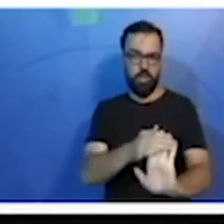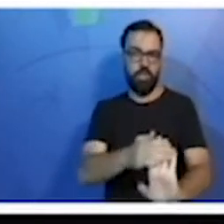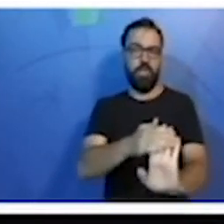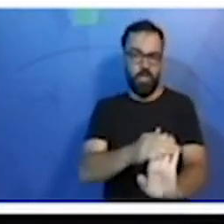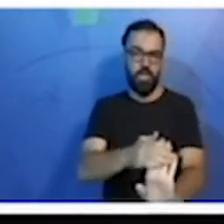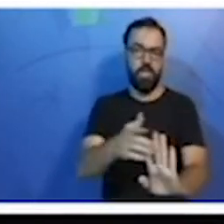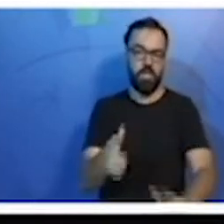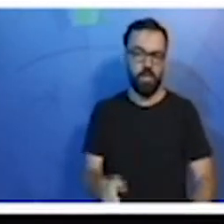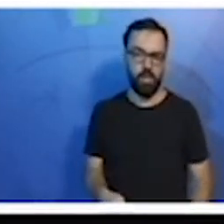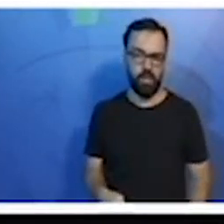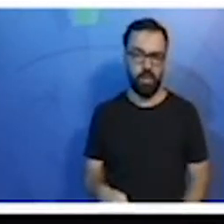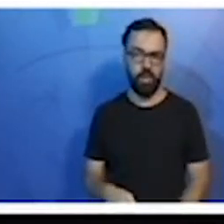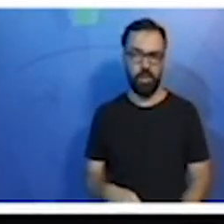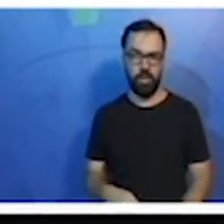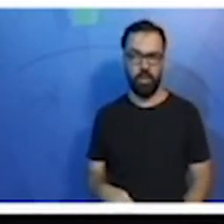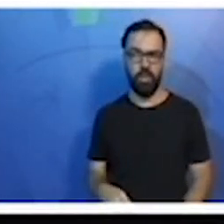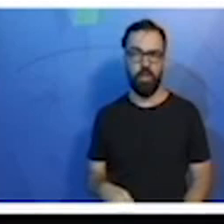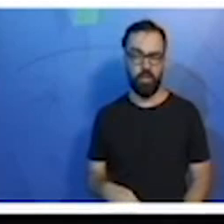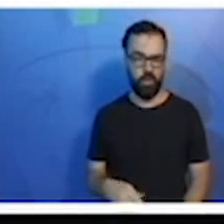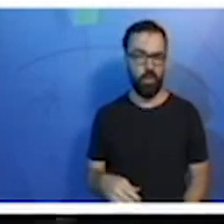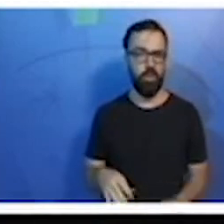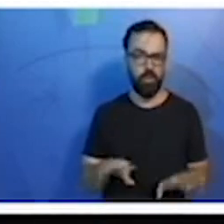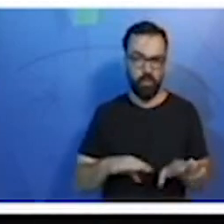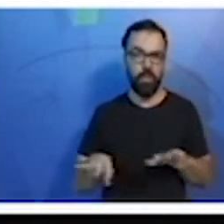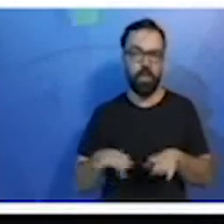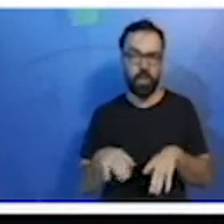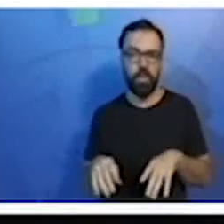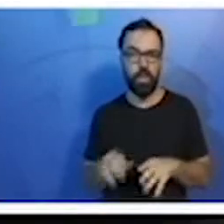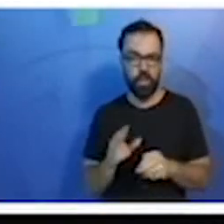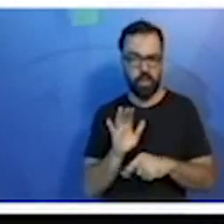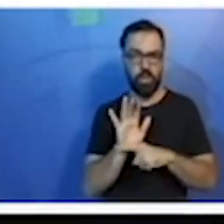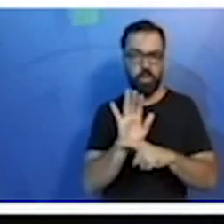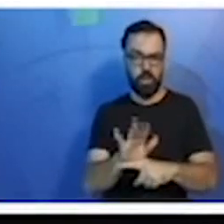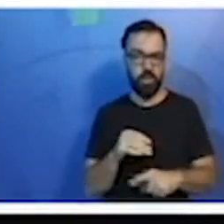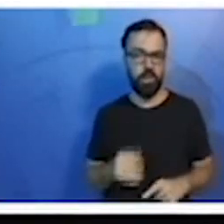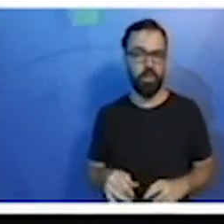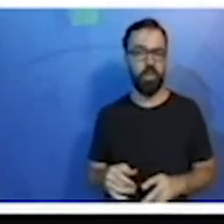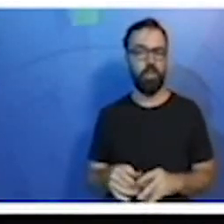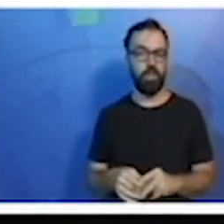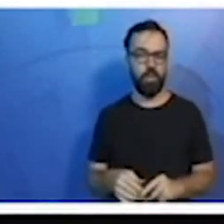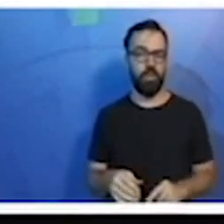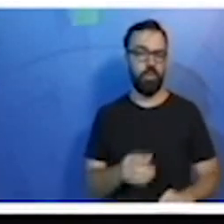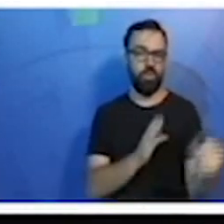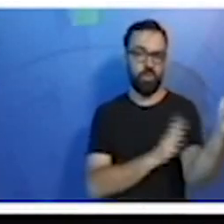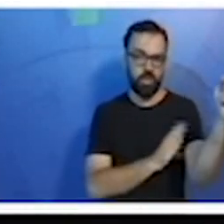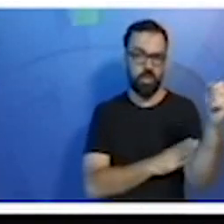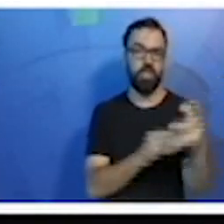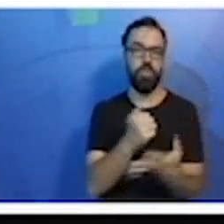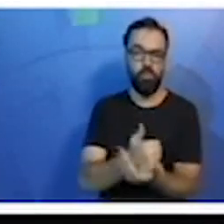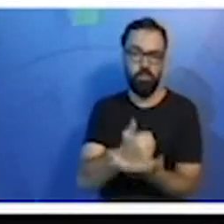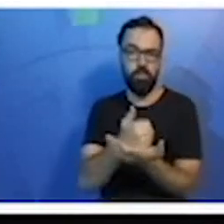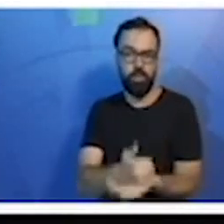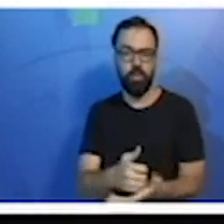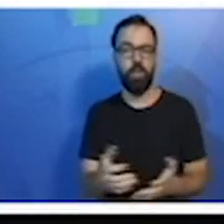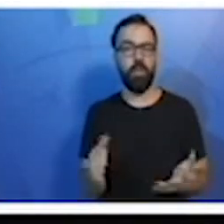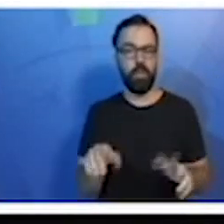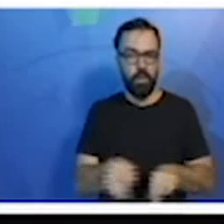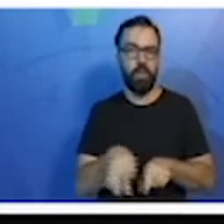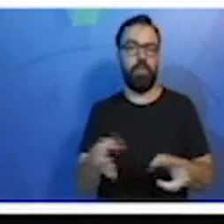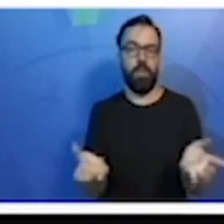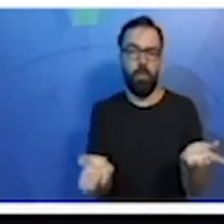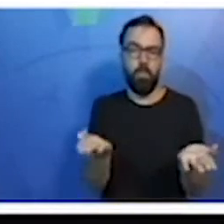aumenta a ejaculação do momento na realização dos movimentos a resistência muscular para manter o ritmo o equilíbrio